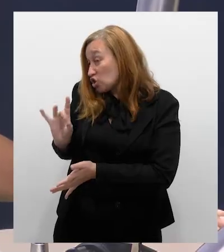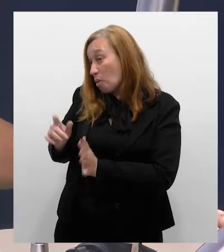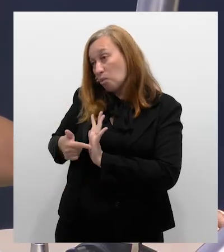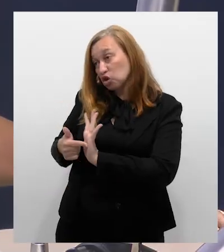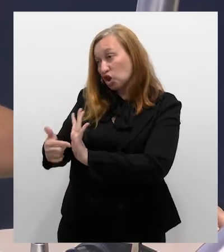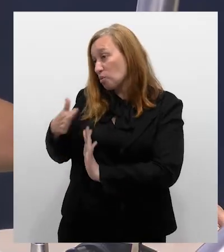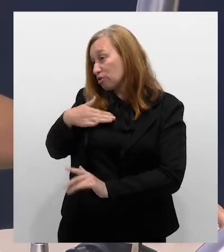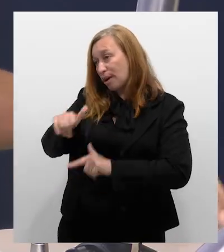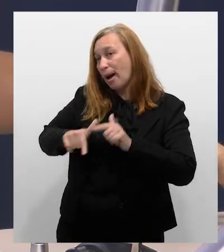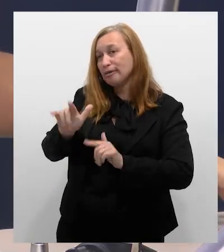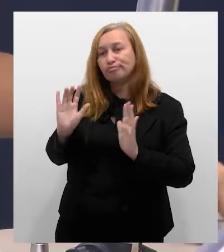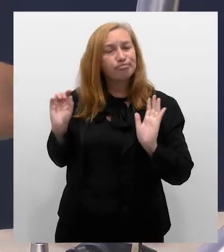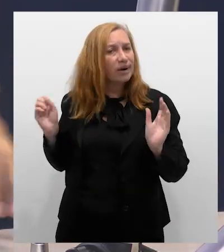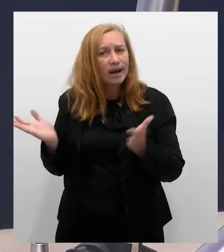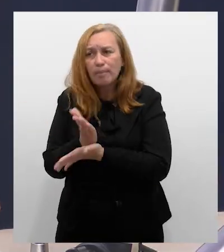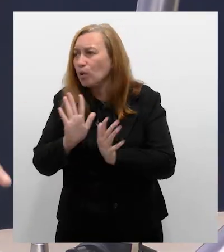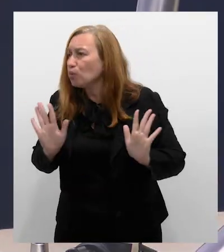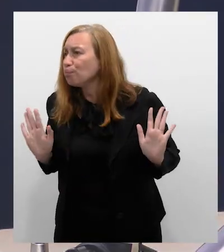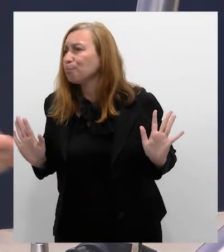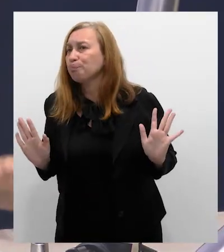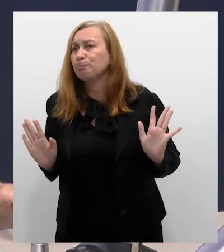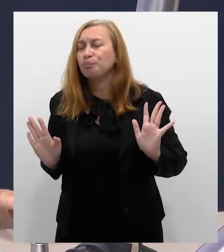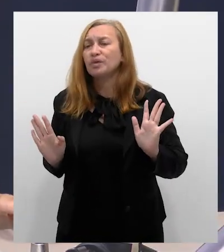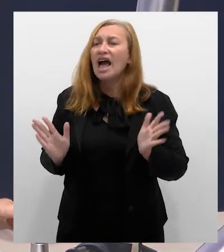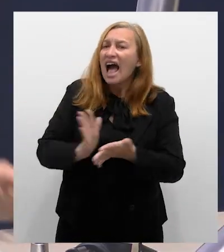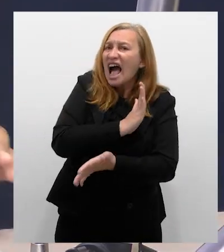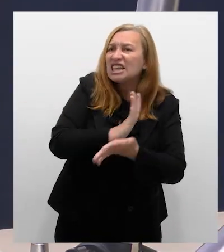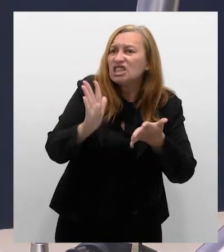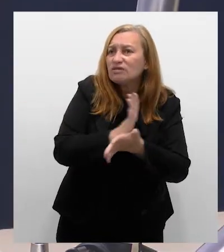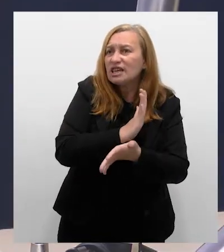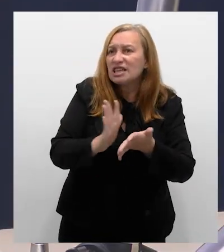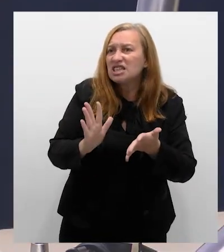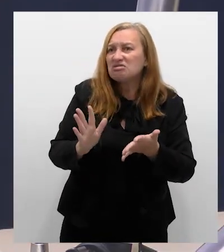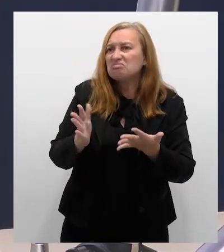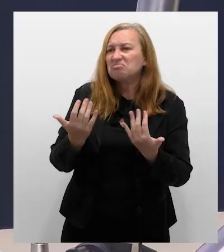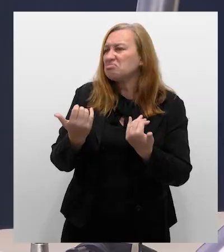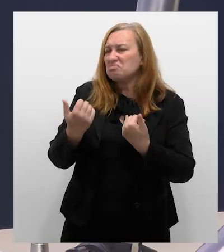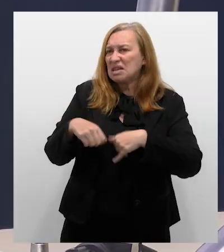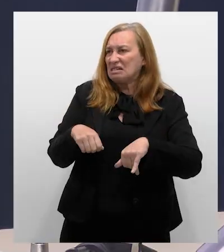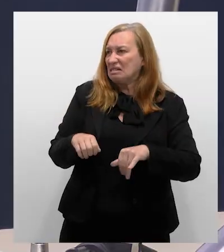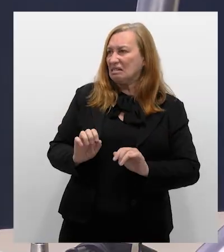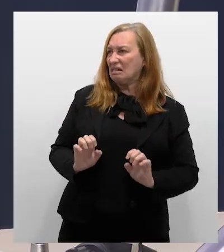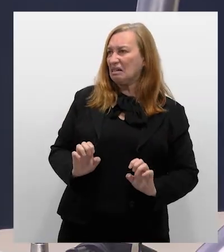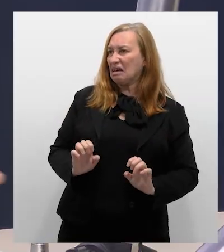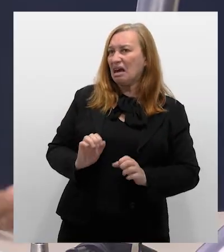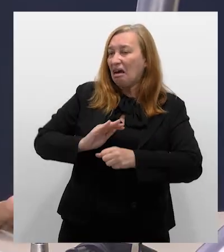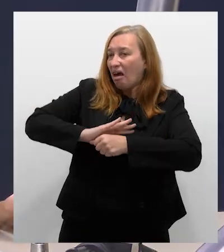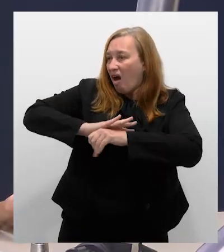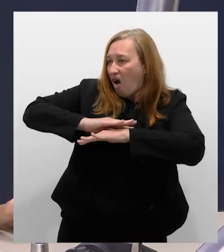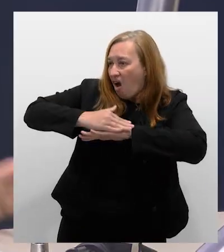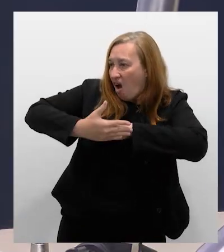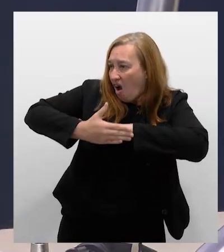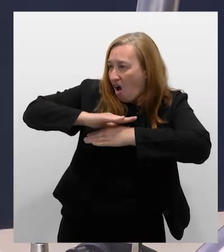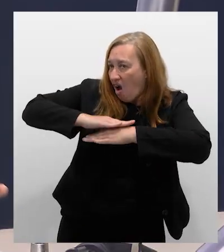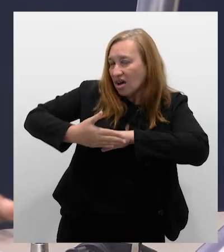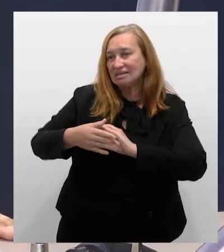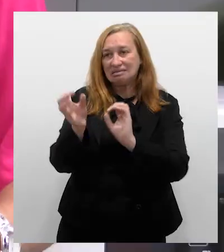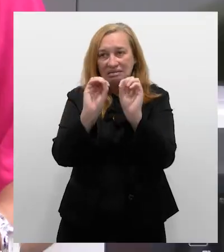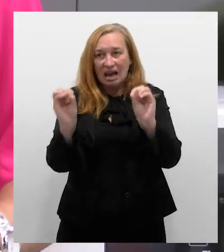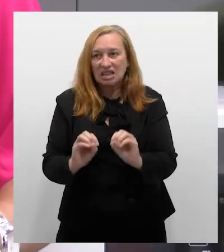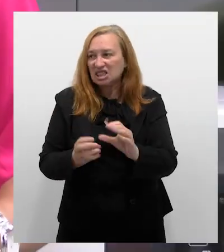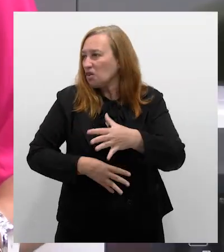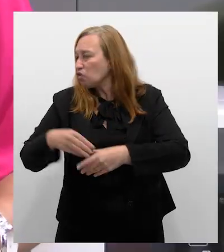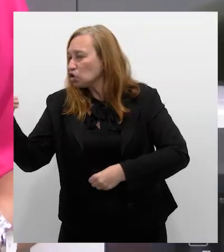Beleza, o que eu preciso fazer aqui? Eu preciso mostrar meu trabalho. Acabou. Então, às vezes... Sem choque de ego, sem né? choque. Apenas